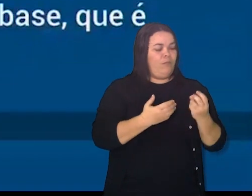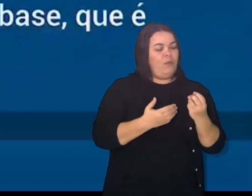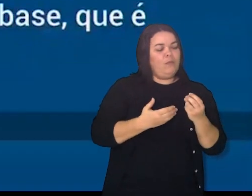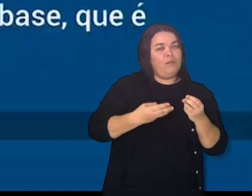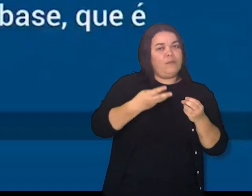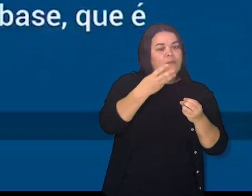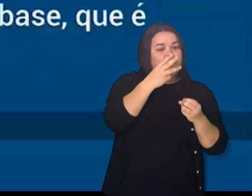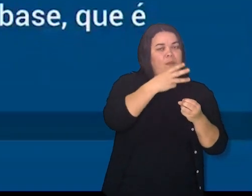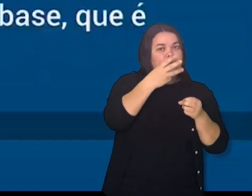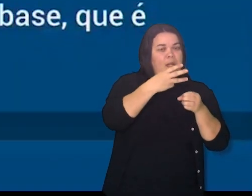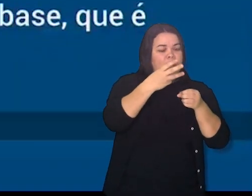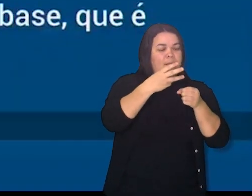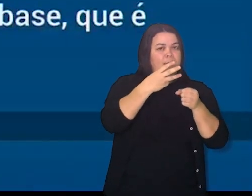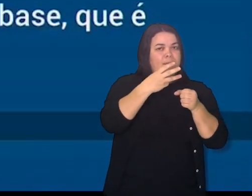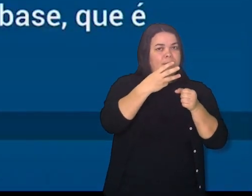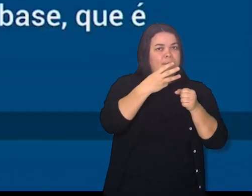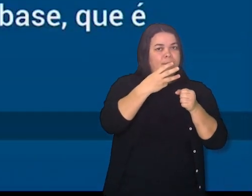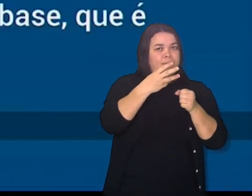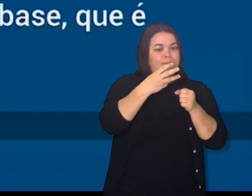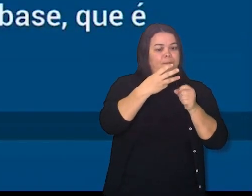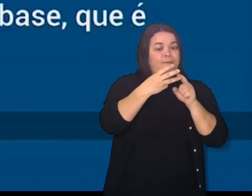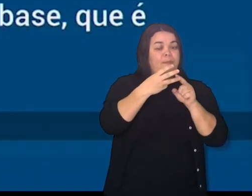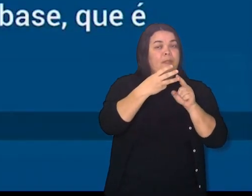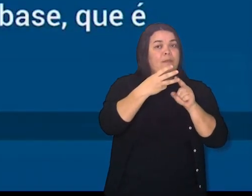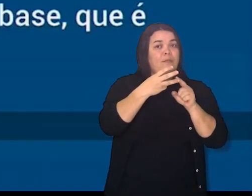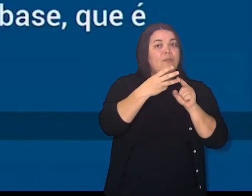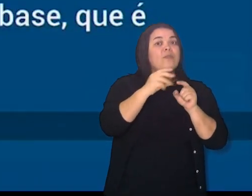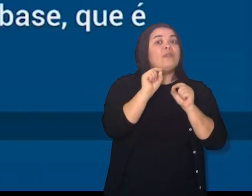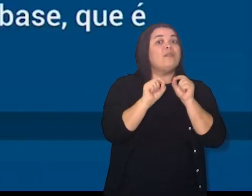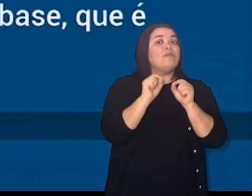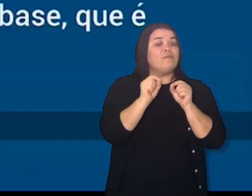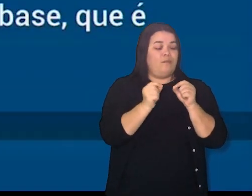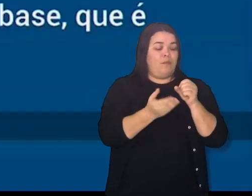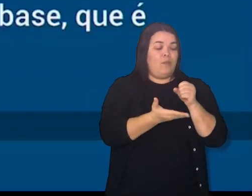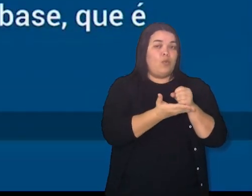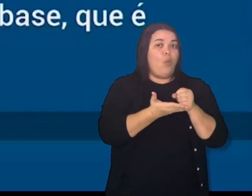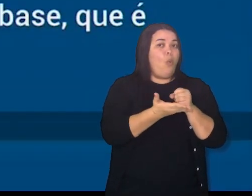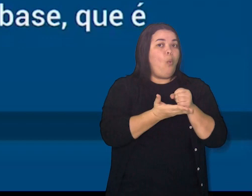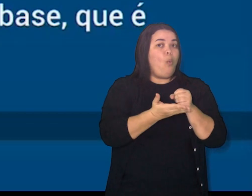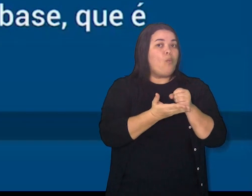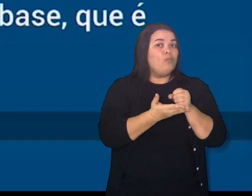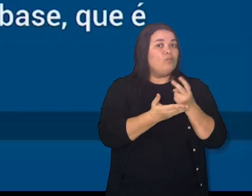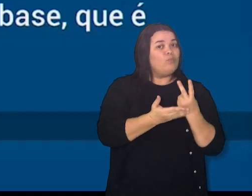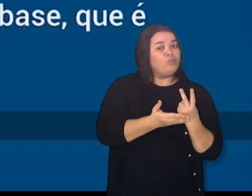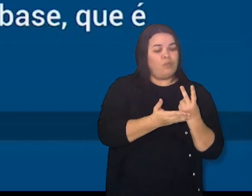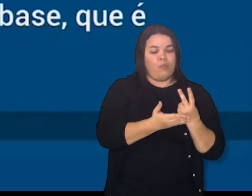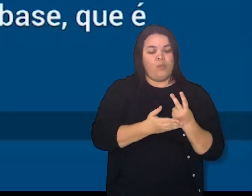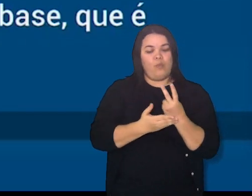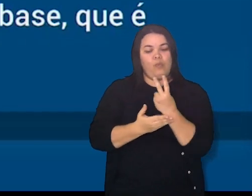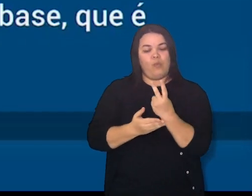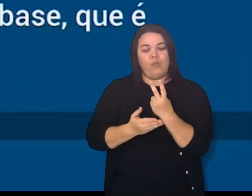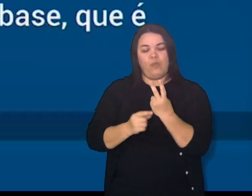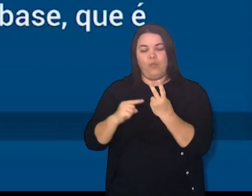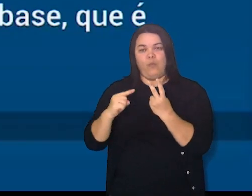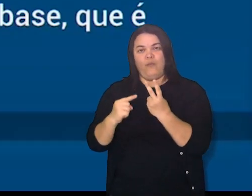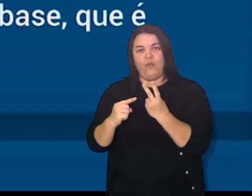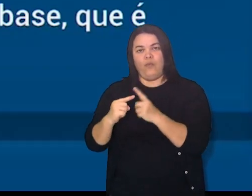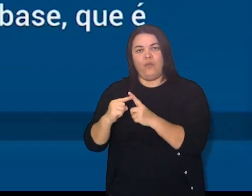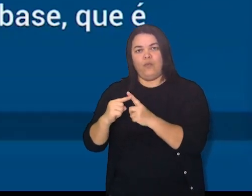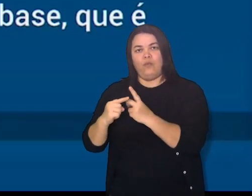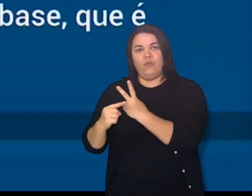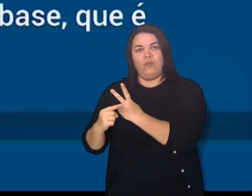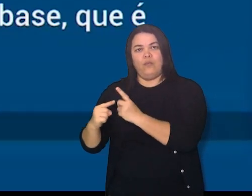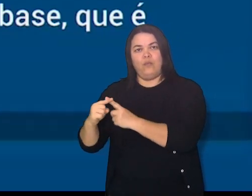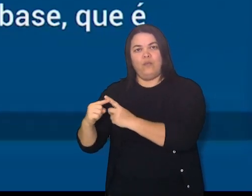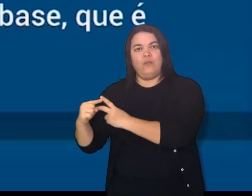Então, como o expoente é 3, né? Tivemos que repetir a base, que é o 2, 3 vezes, em